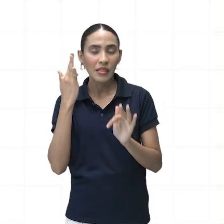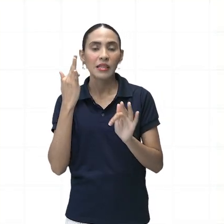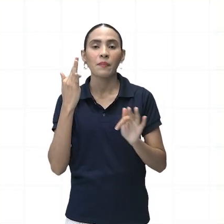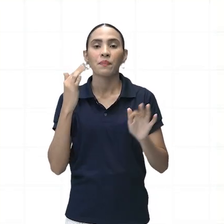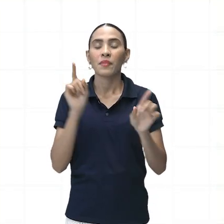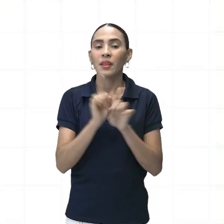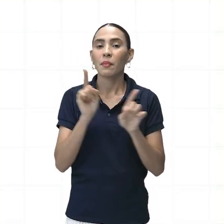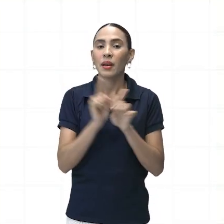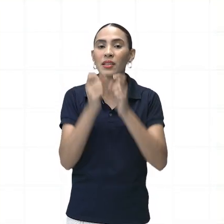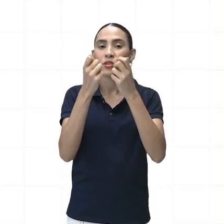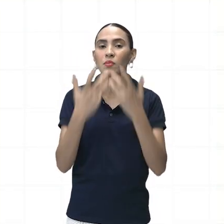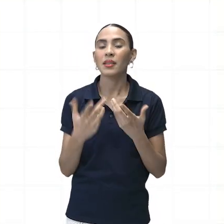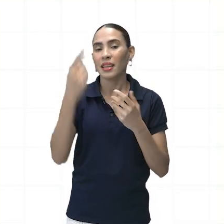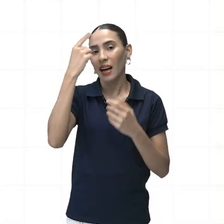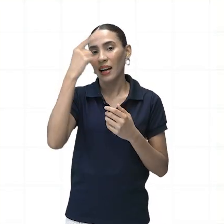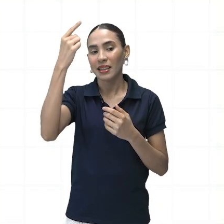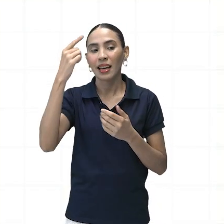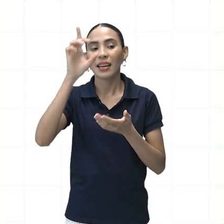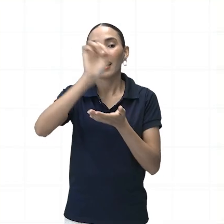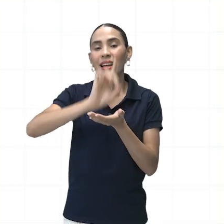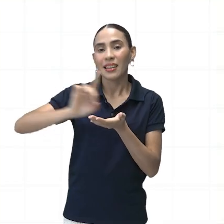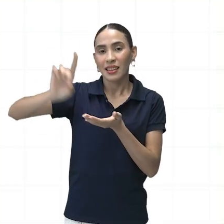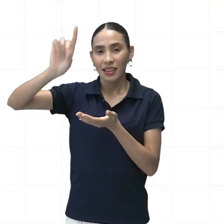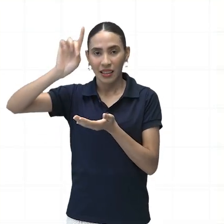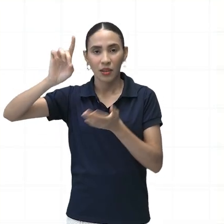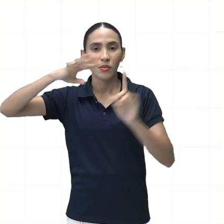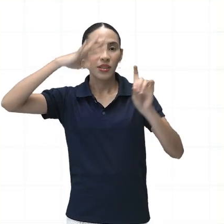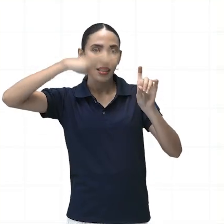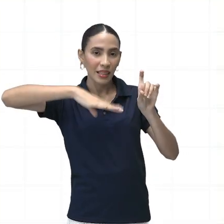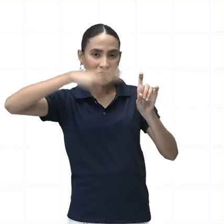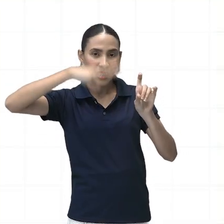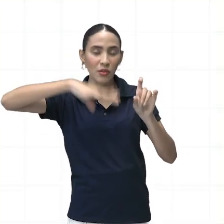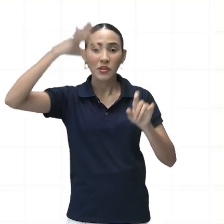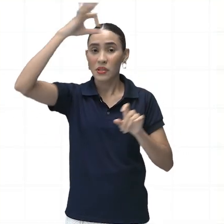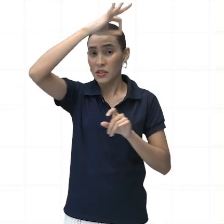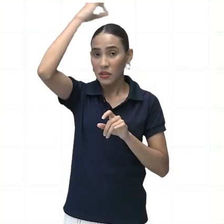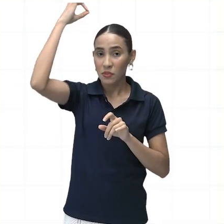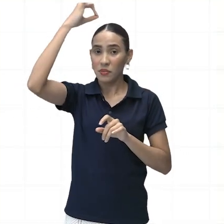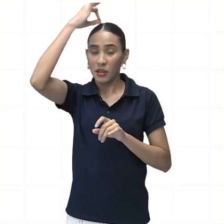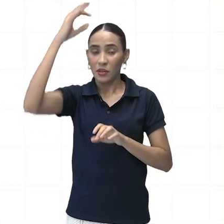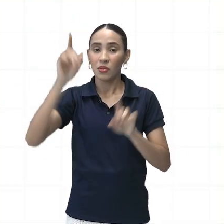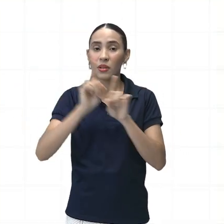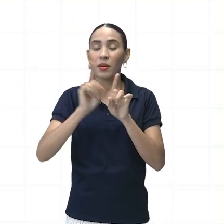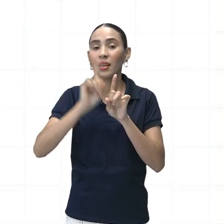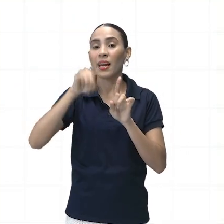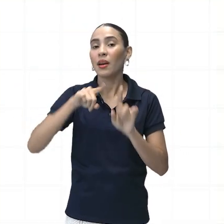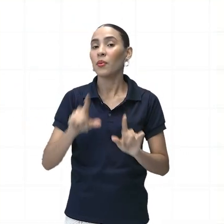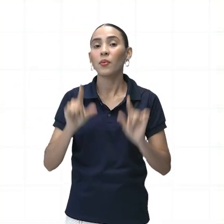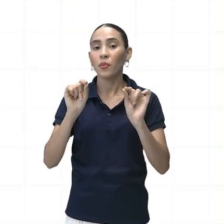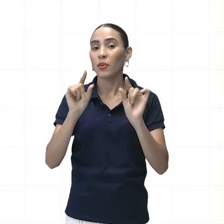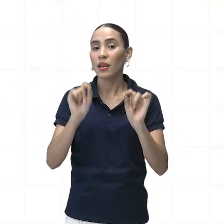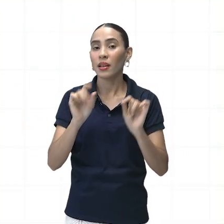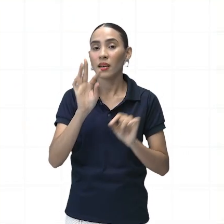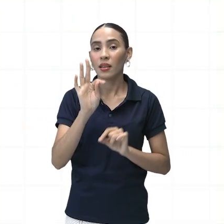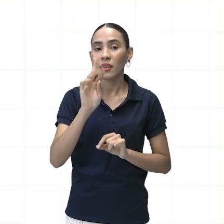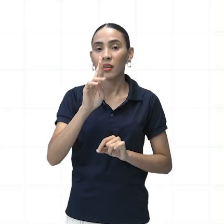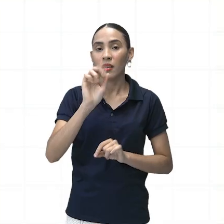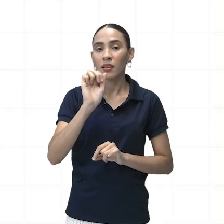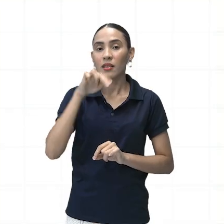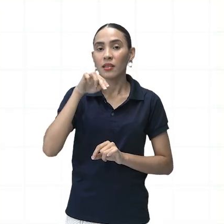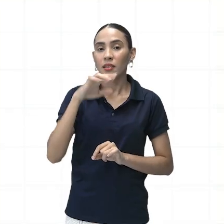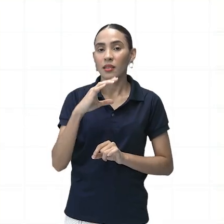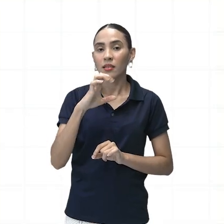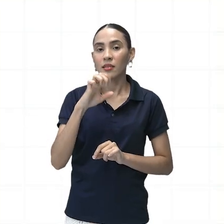que denota a ideia de Deus, deuses, espíritos, é o quê?